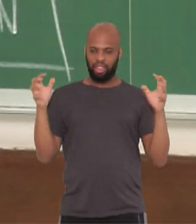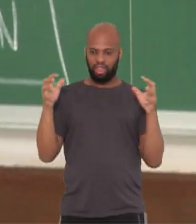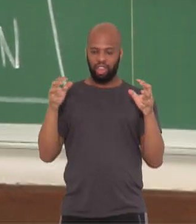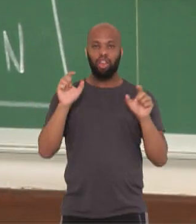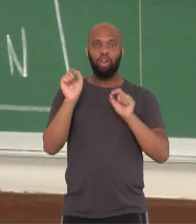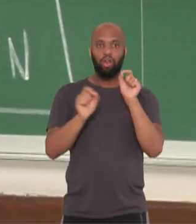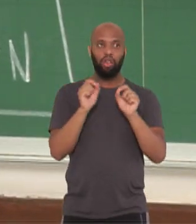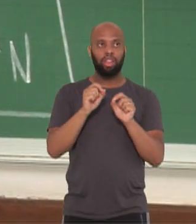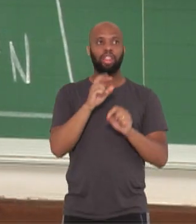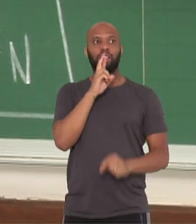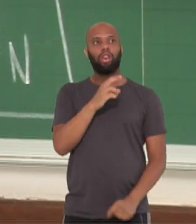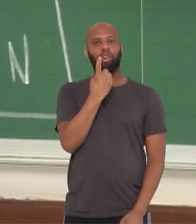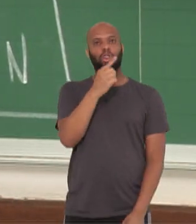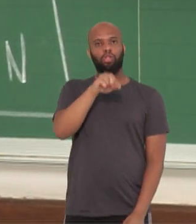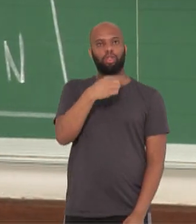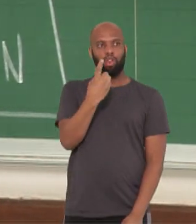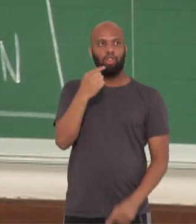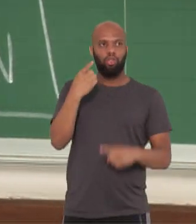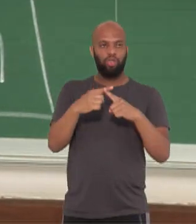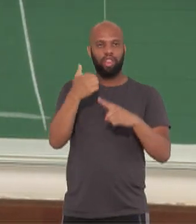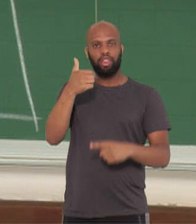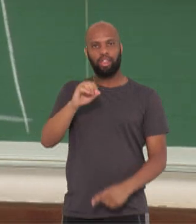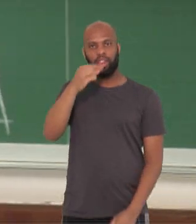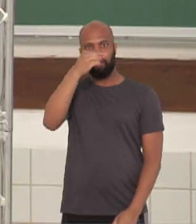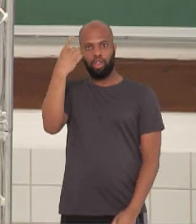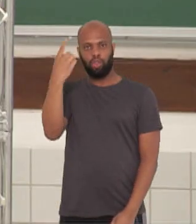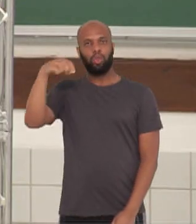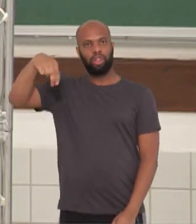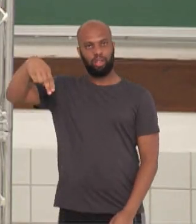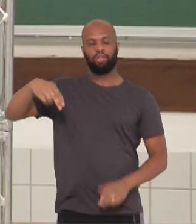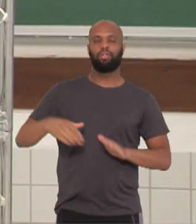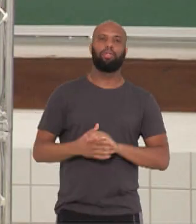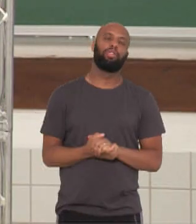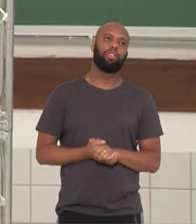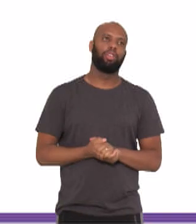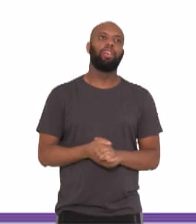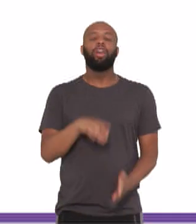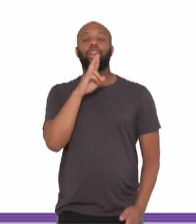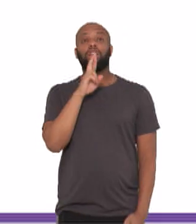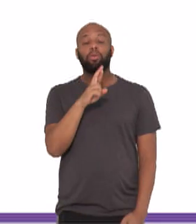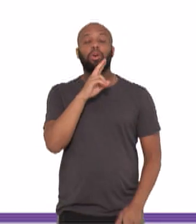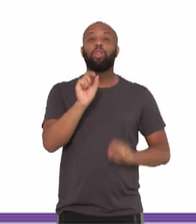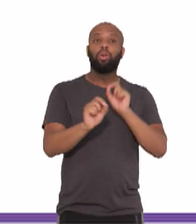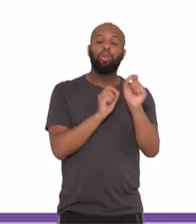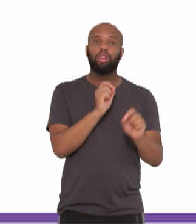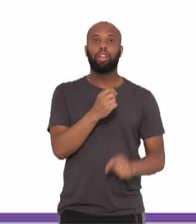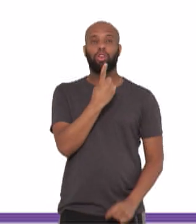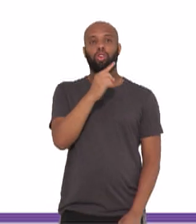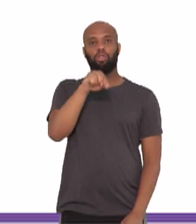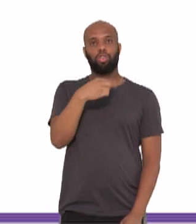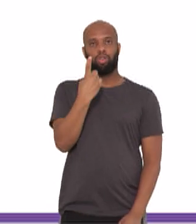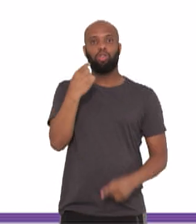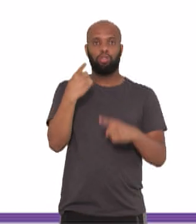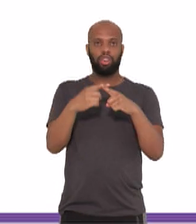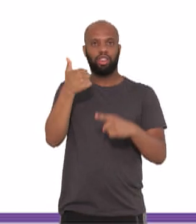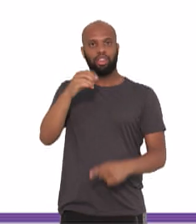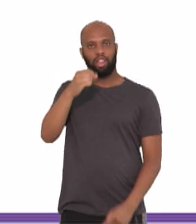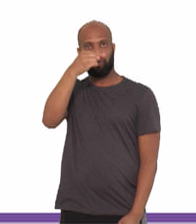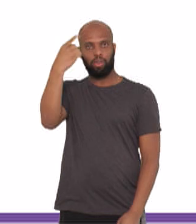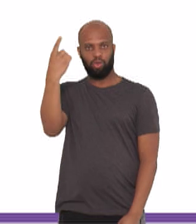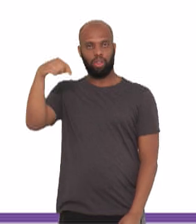10 elevado a menos 1 Newton. Então aqui, confirmando a resposta, 1,1 vezes 10 elevado a menos 1